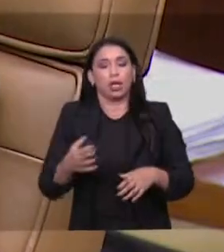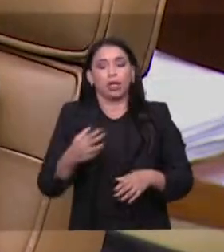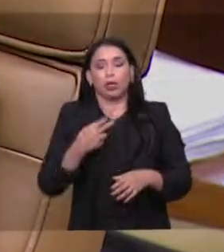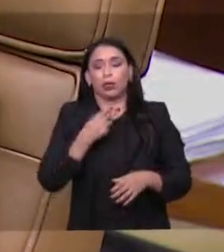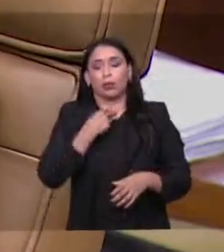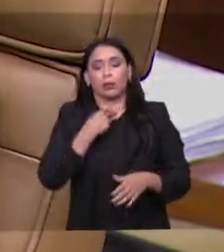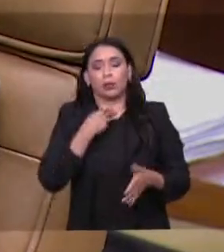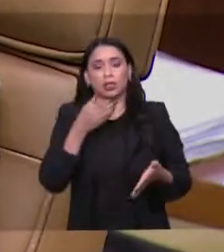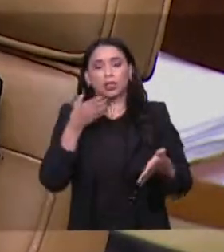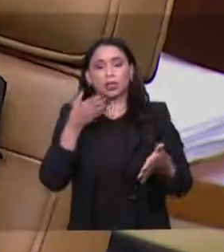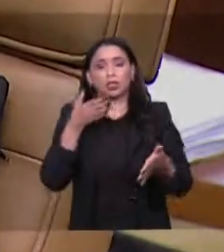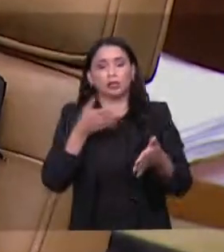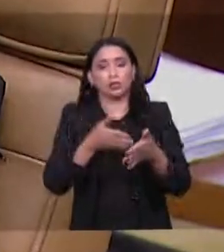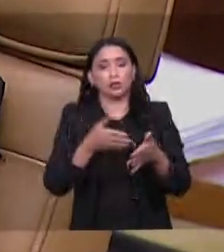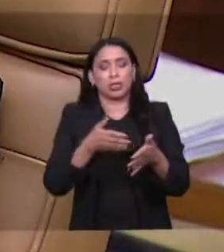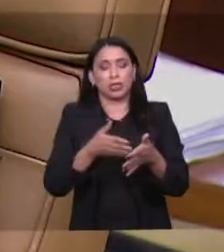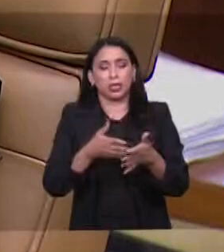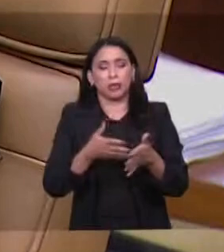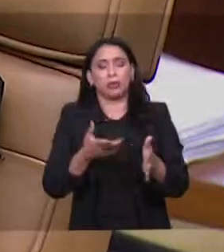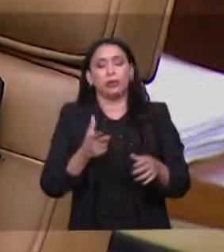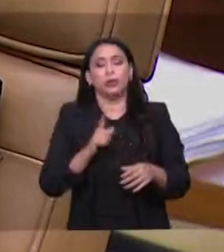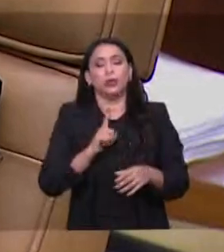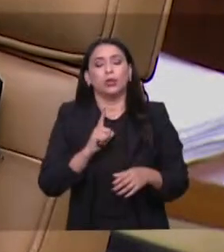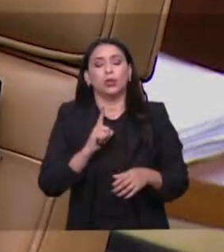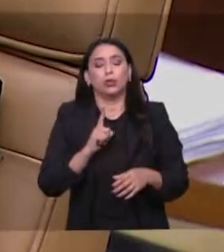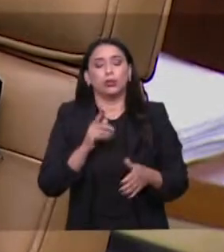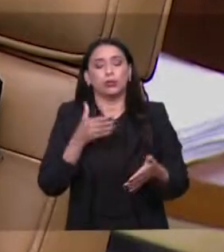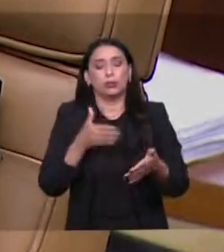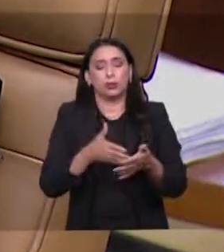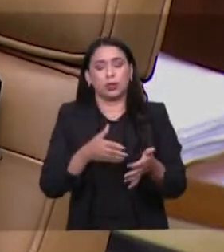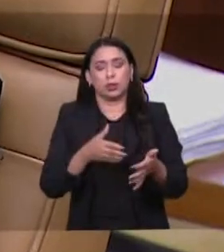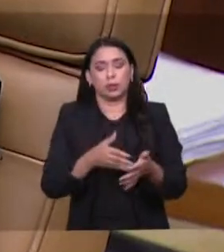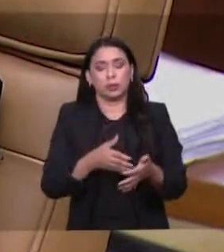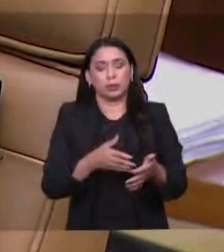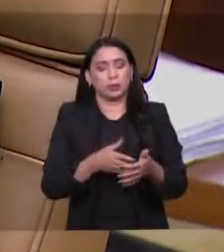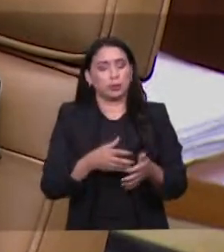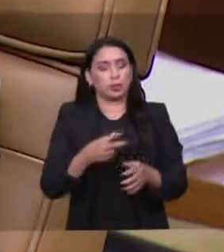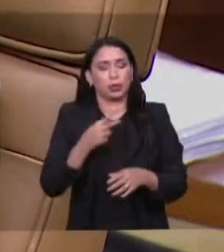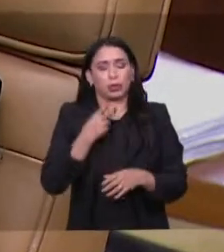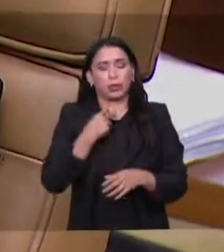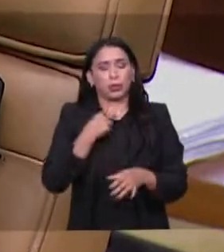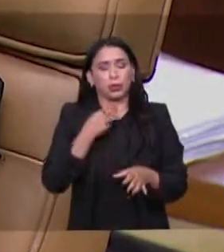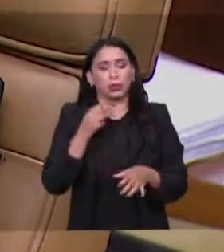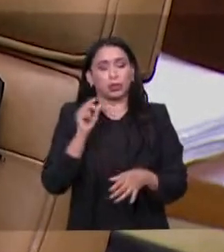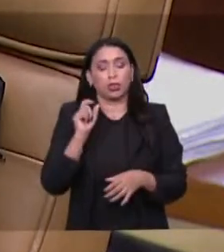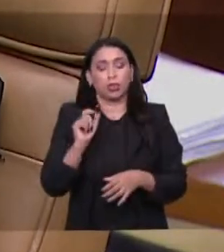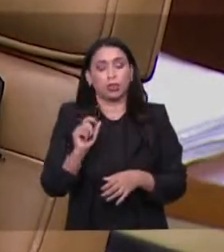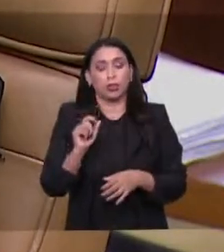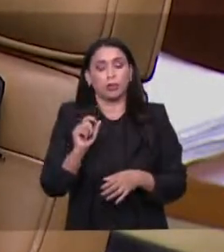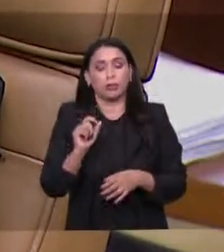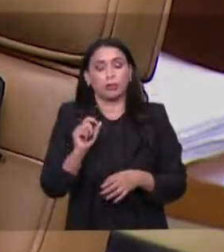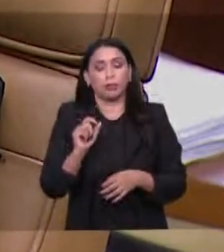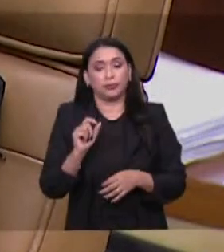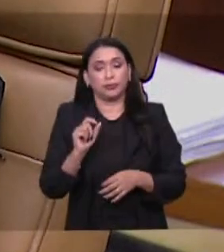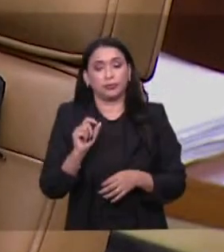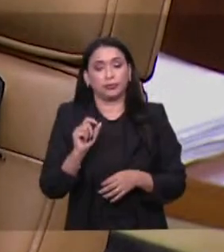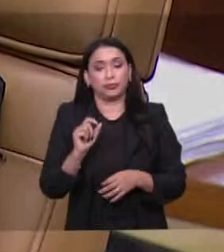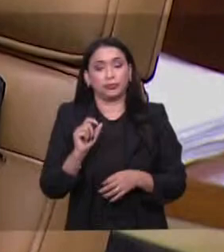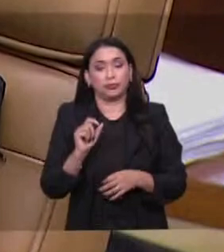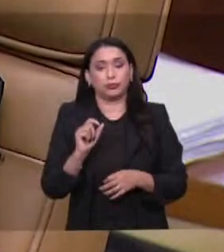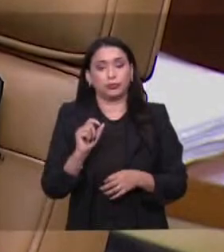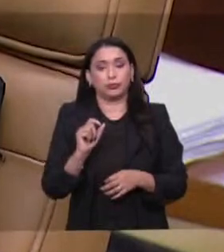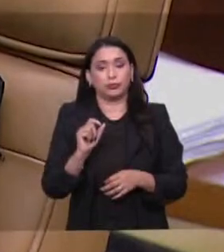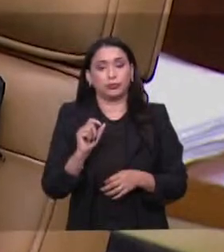sem nenhuma previsão, criava uma hipótese de impedimento que poderia efetivamente causar